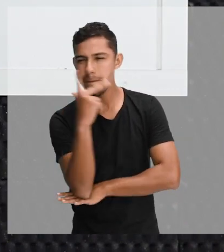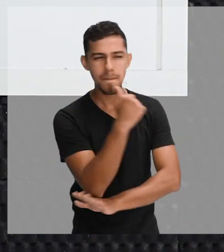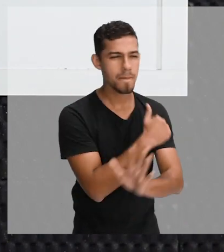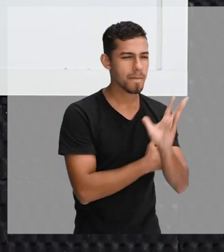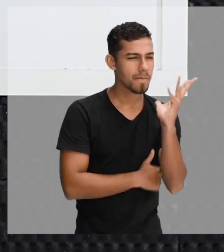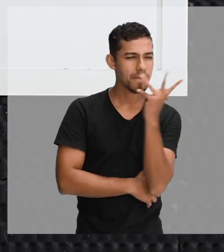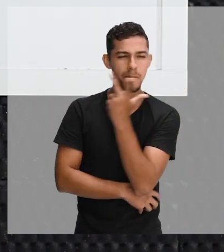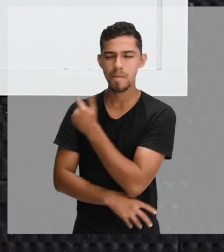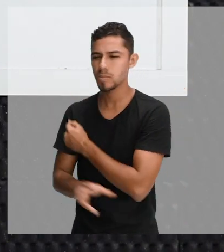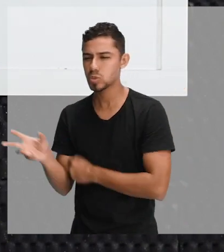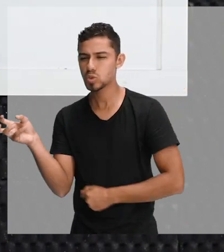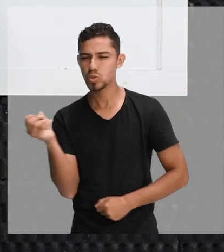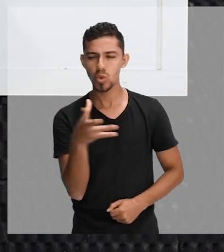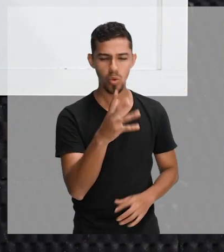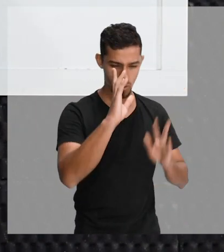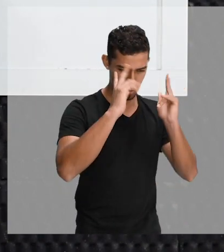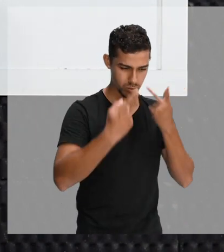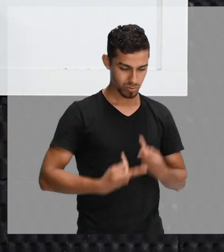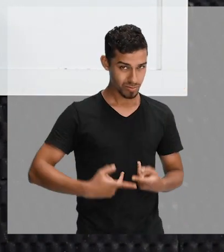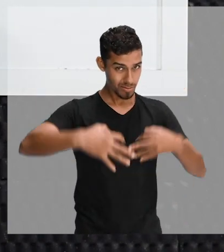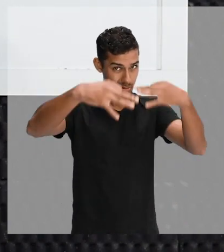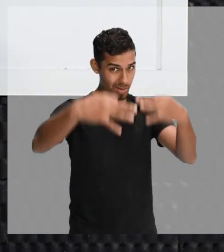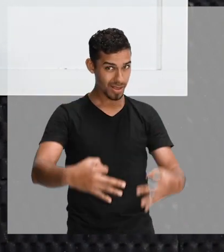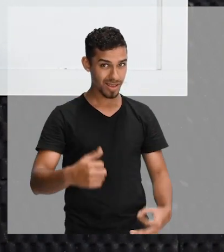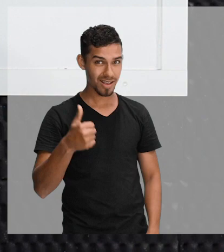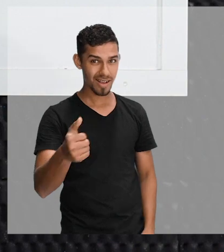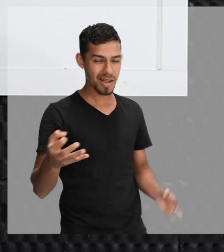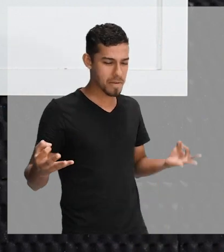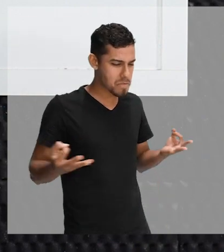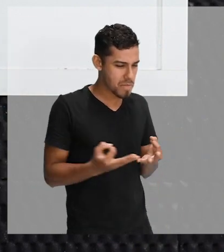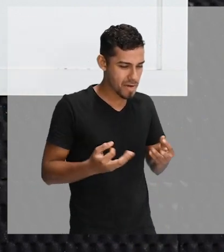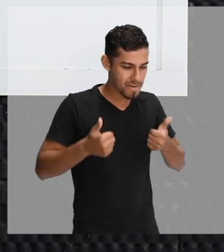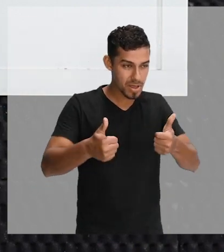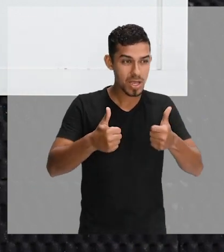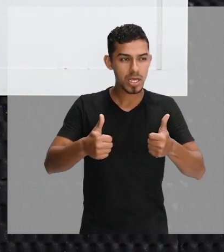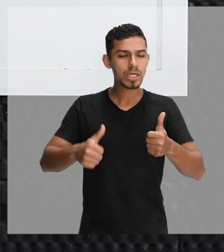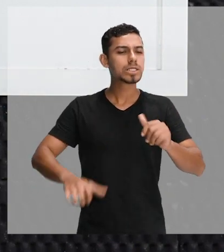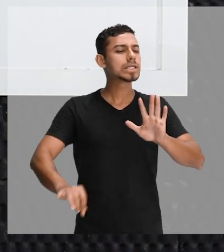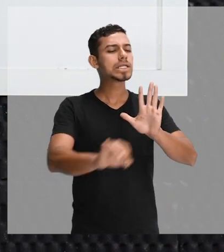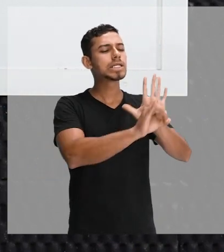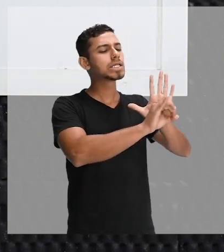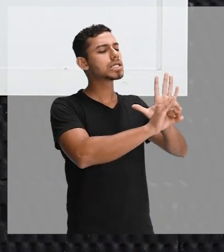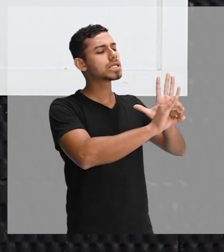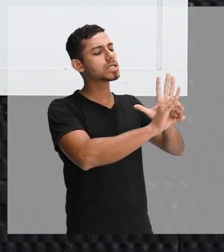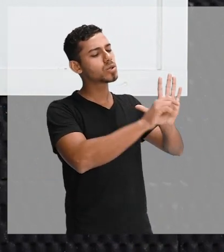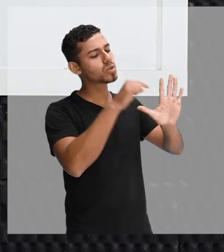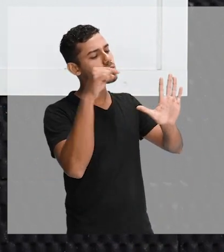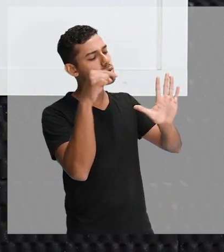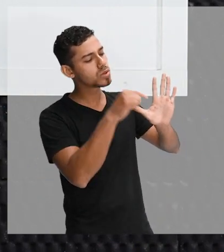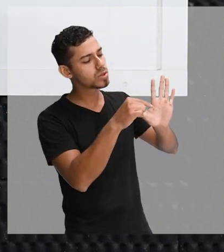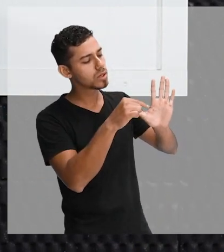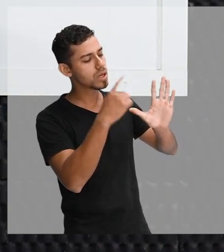ser humano, correto? Perfeito? E os ícones, os